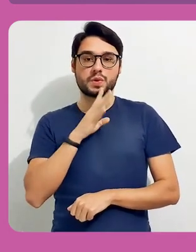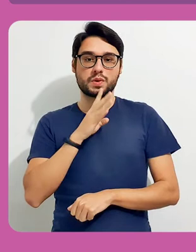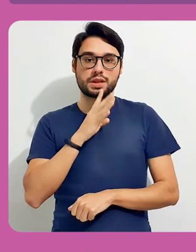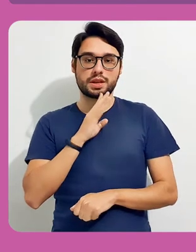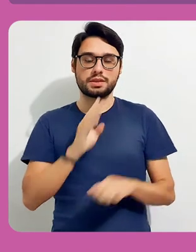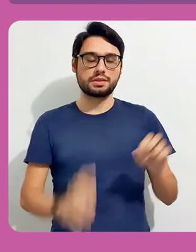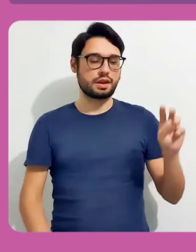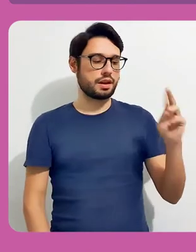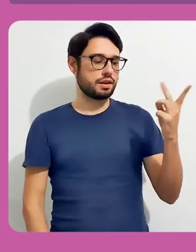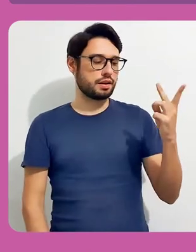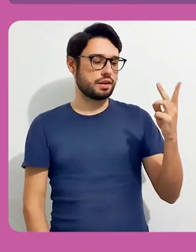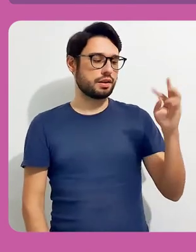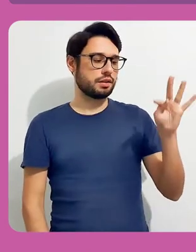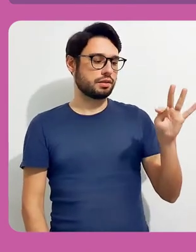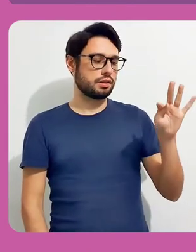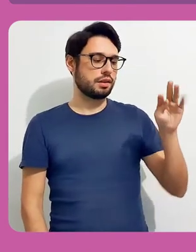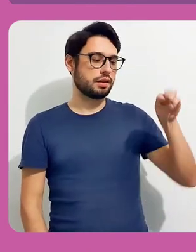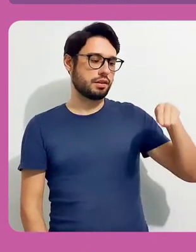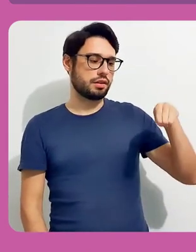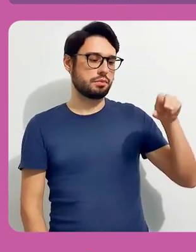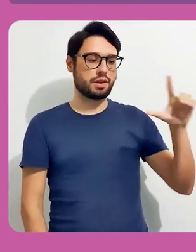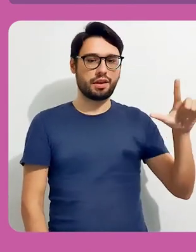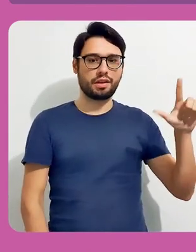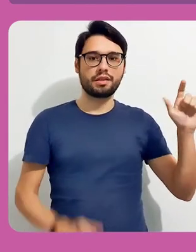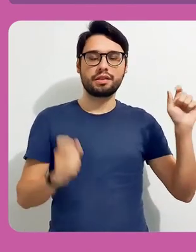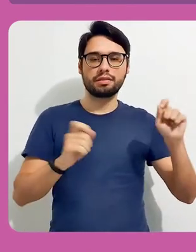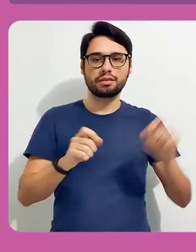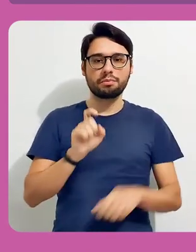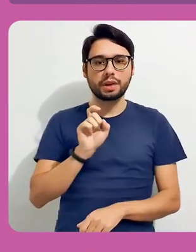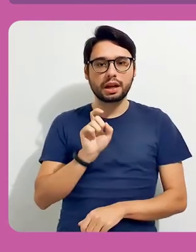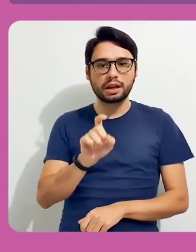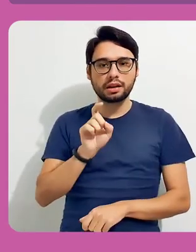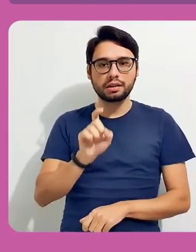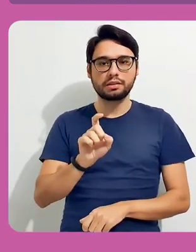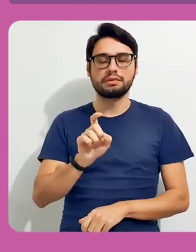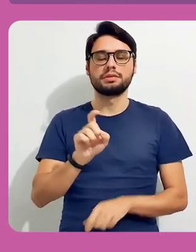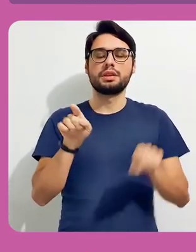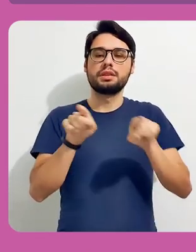nesse botão de editar código HTML e incluir textos.